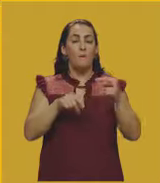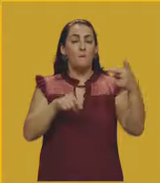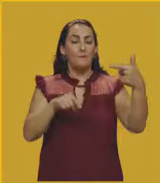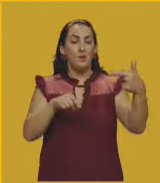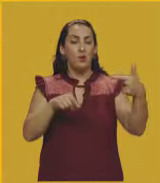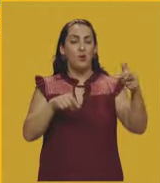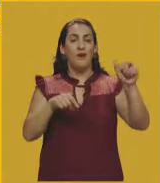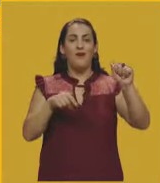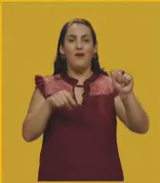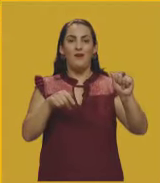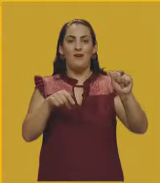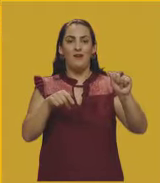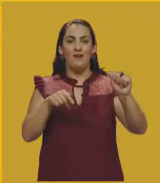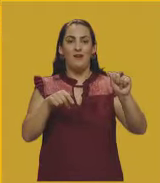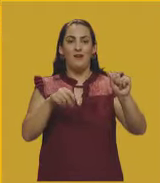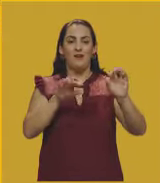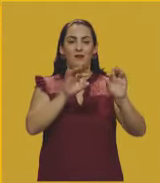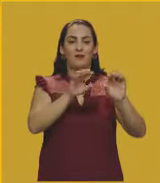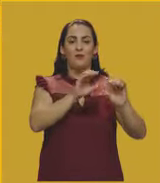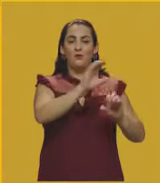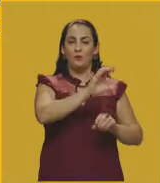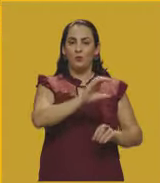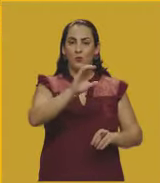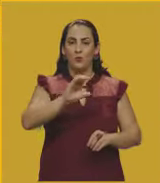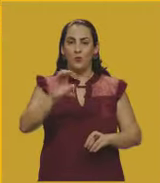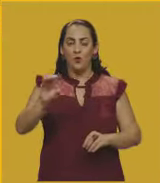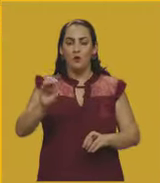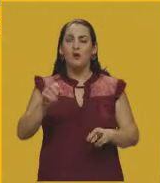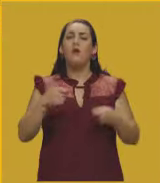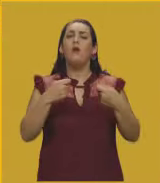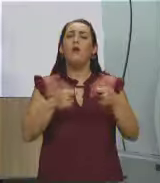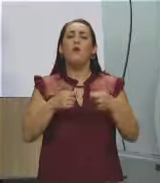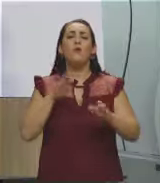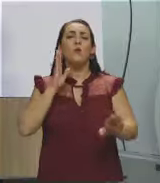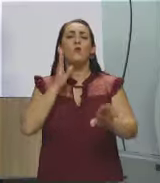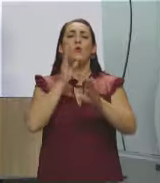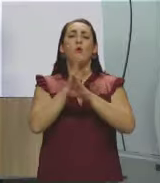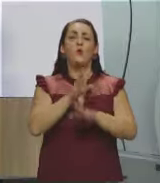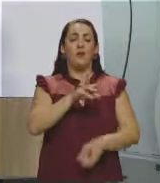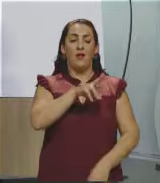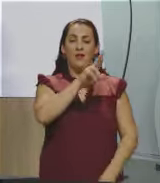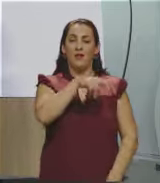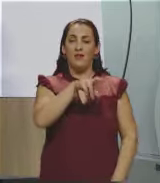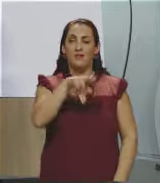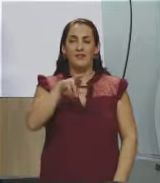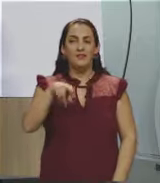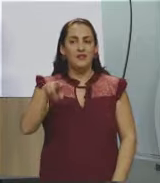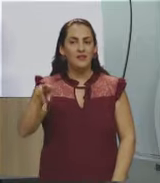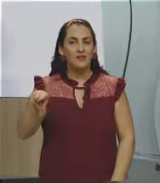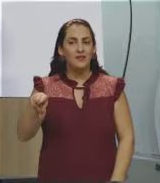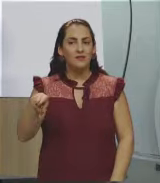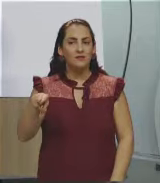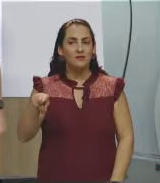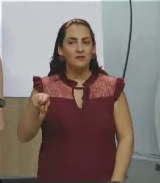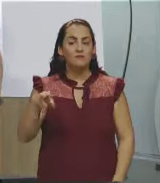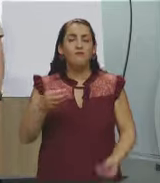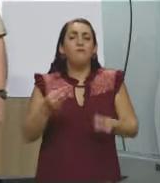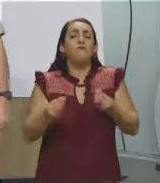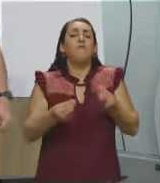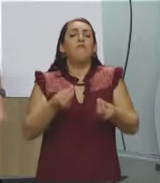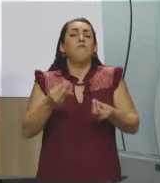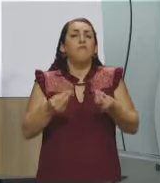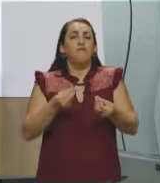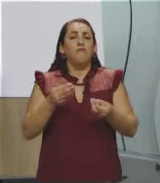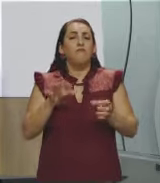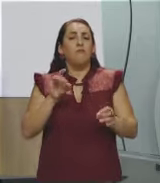Determine a resistência elétrica dessa lâmpada, a resistência R. Bom, como é que a gente vai fazer isso? É só aplicar